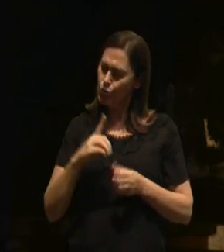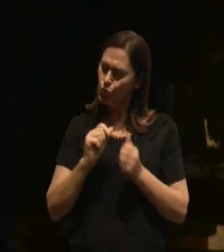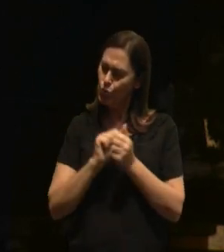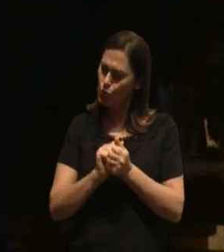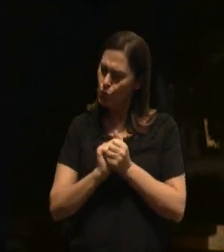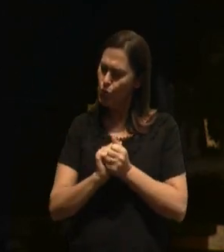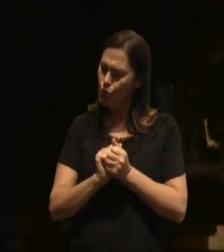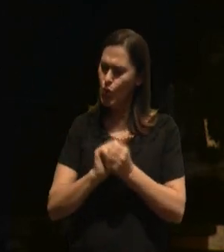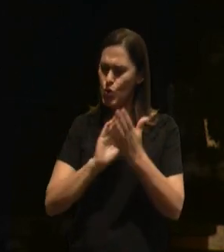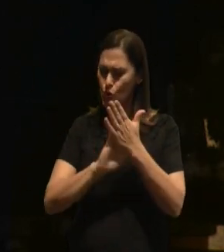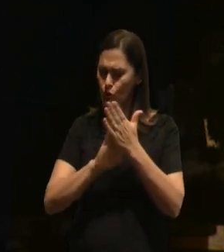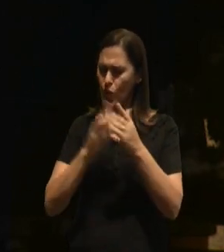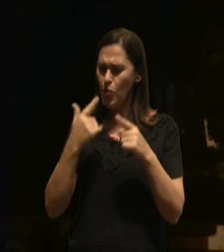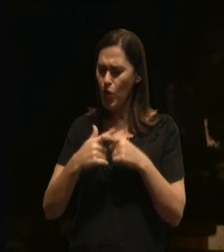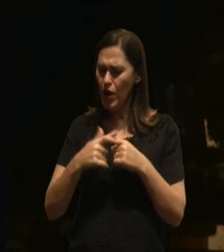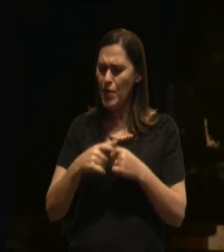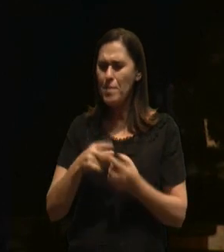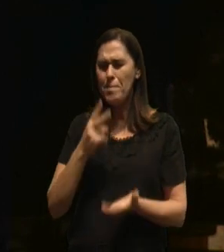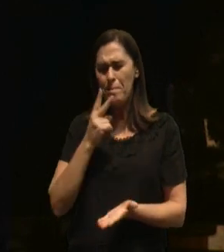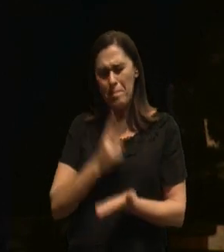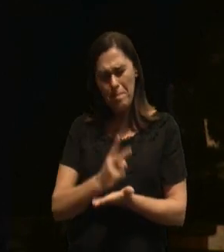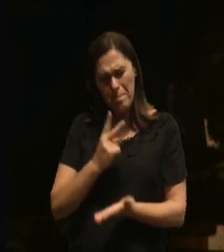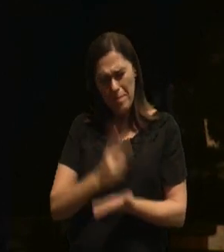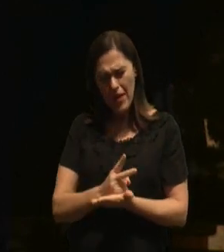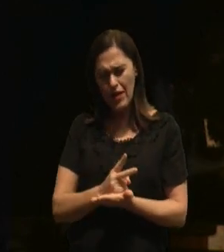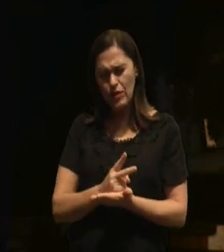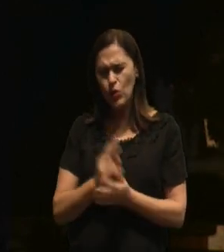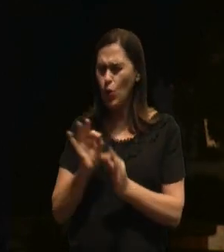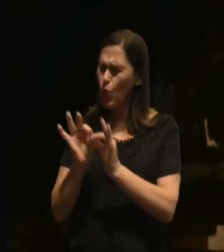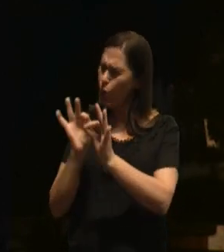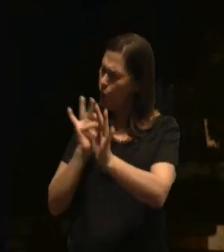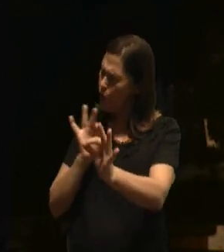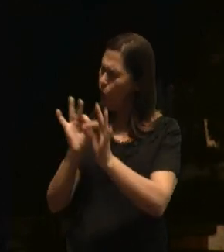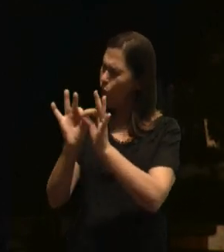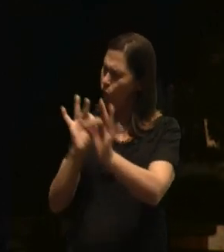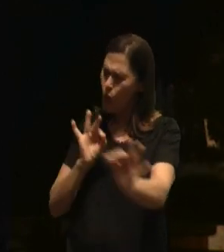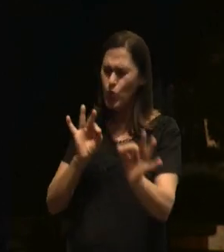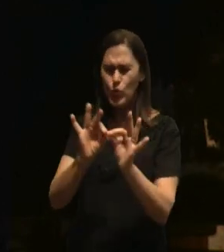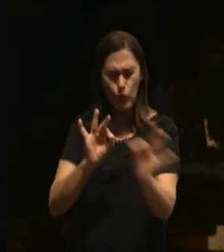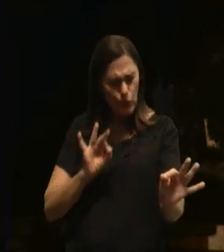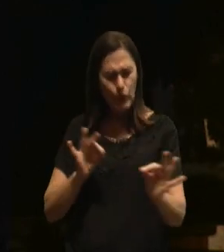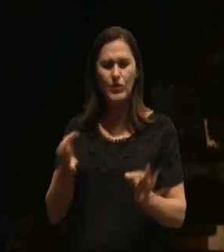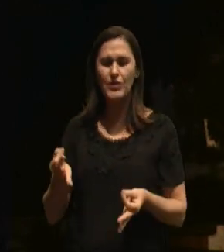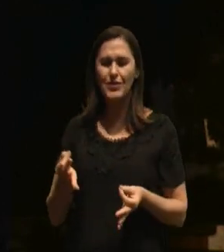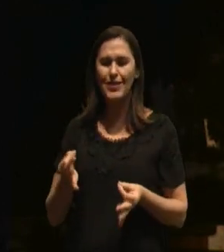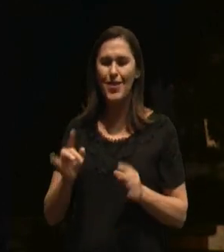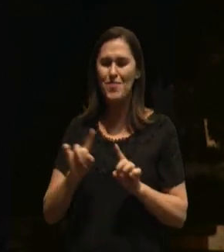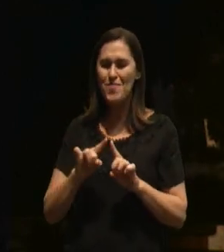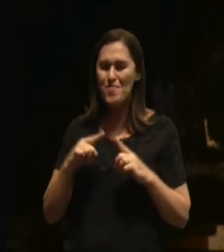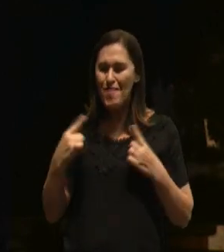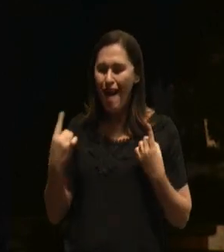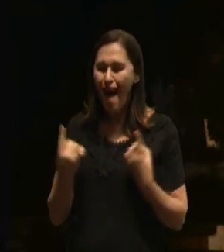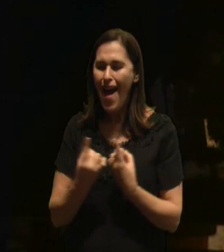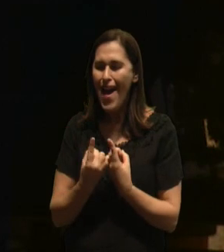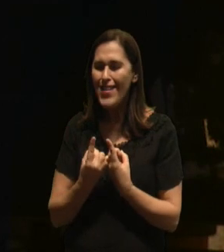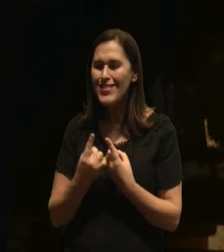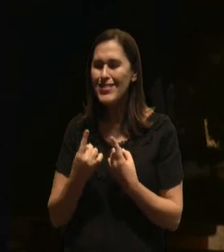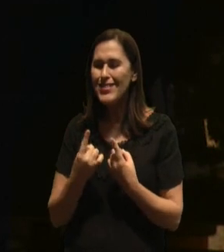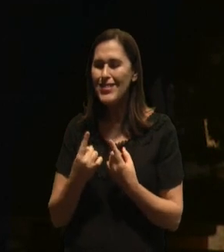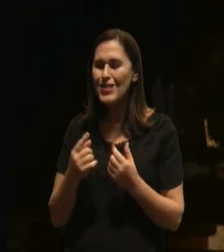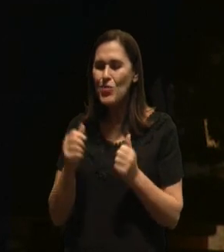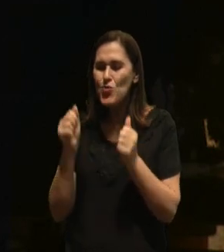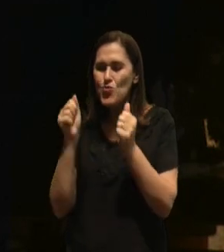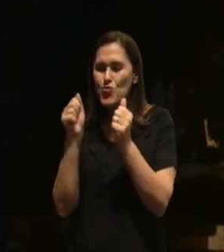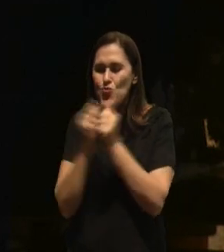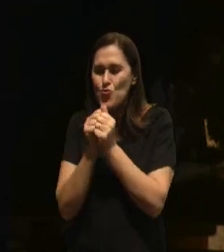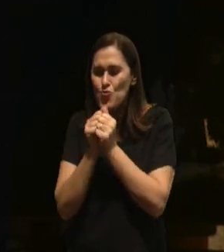Te louvamos porque, apesar de estarmos distantes um dos outros, mas nós estamos juntos pelo